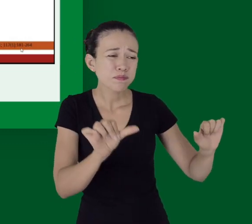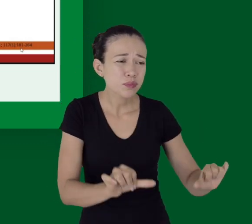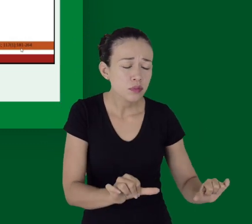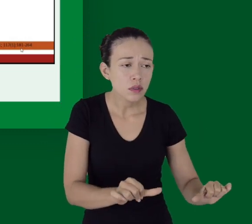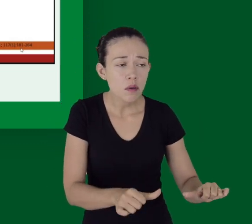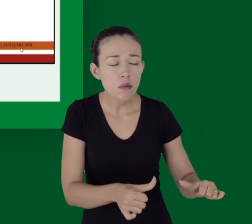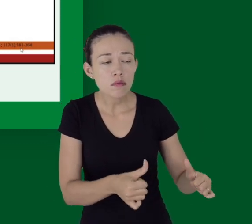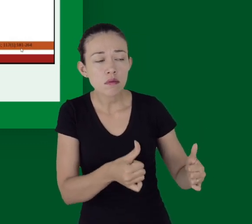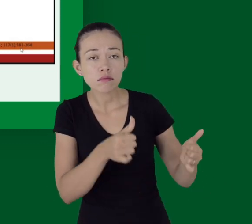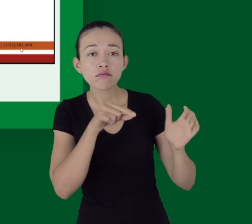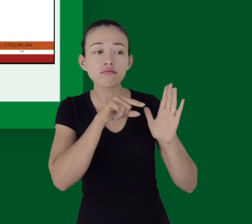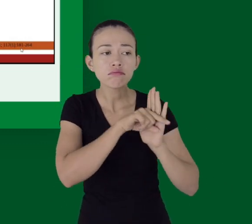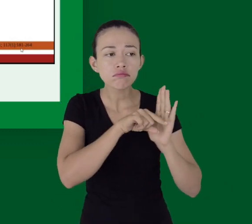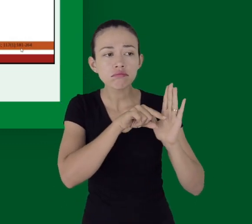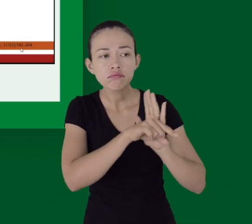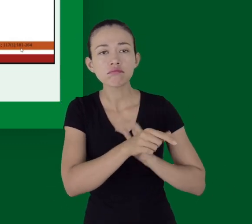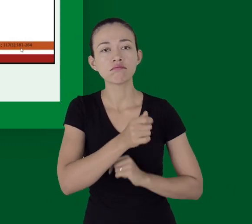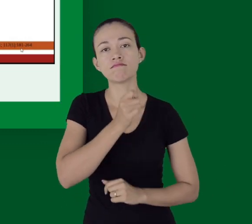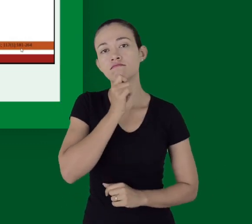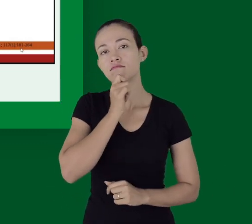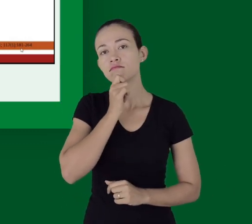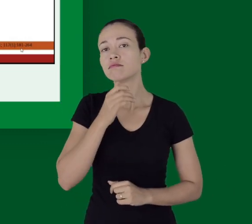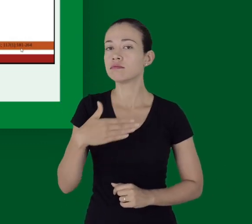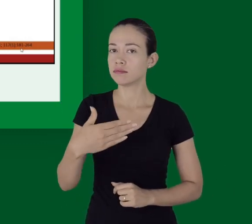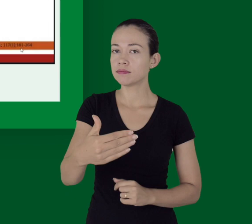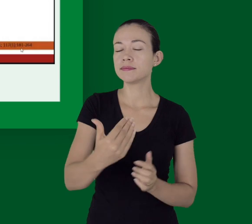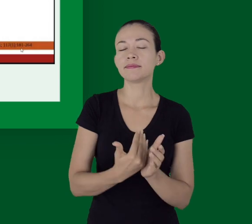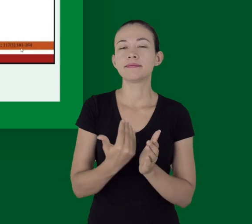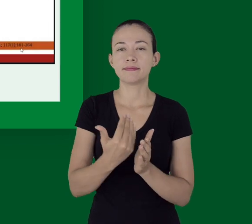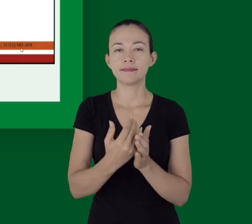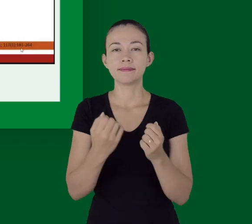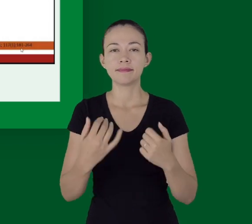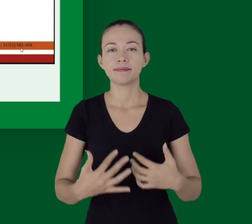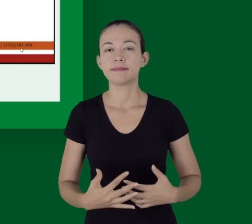paciente com essa queixa de dor no peito,